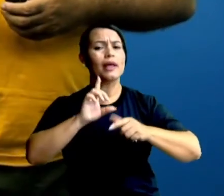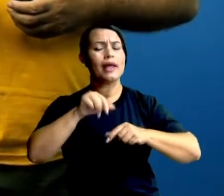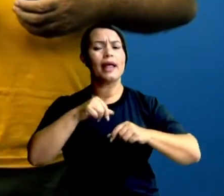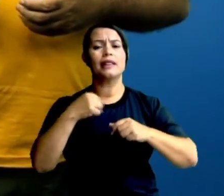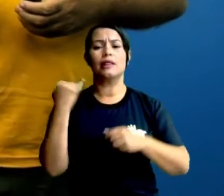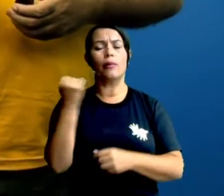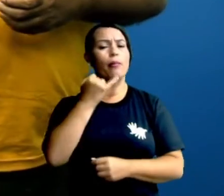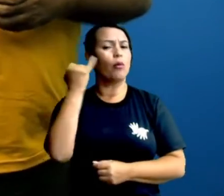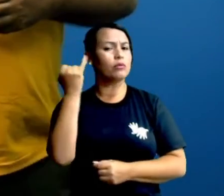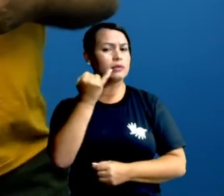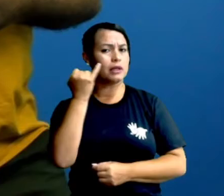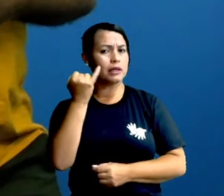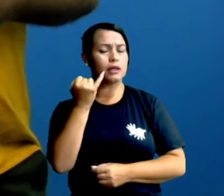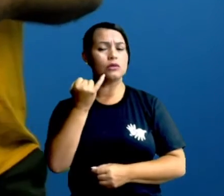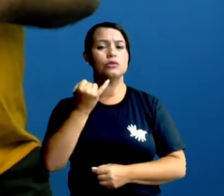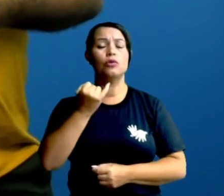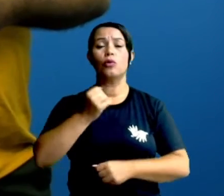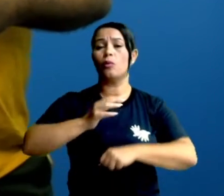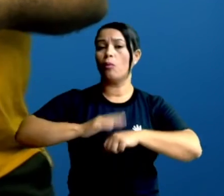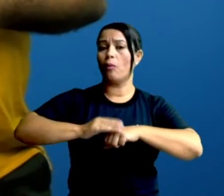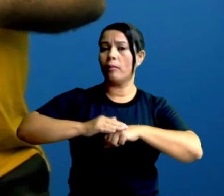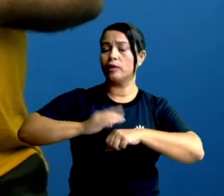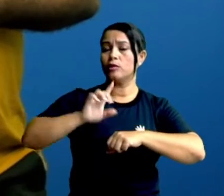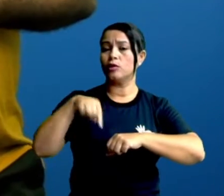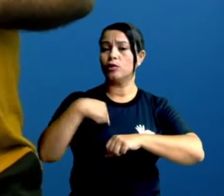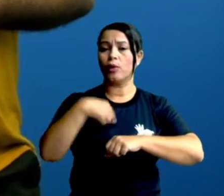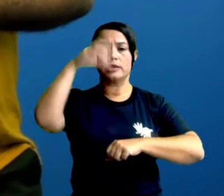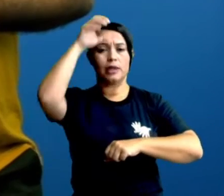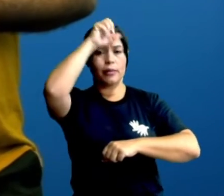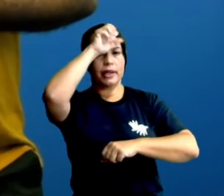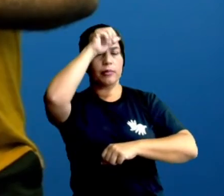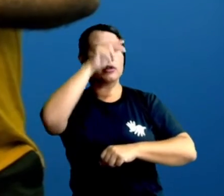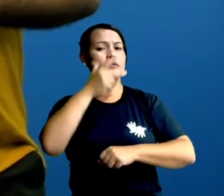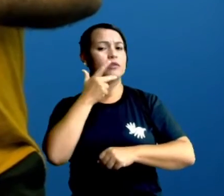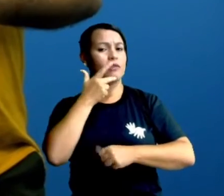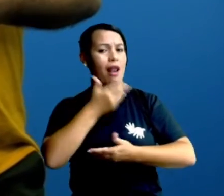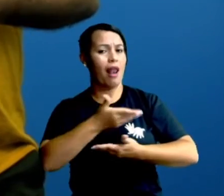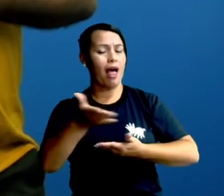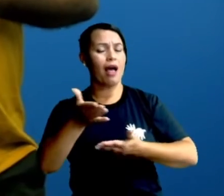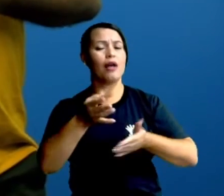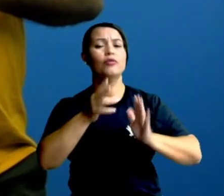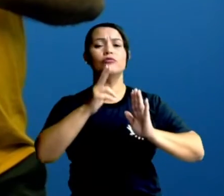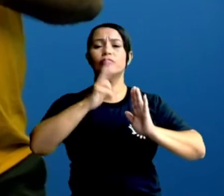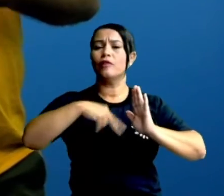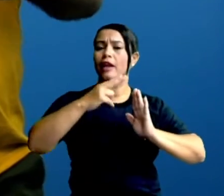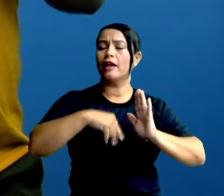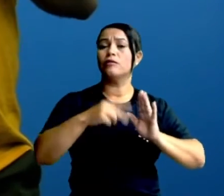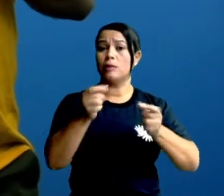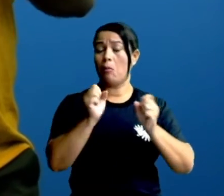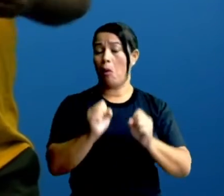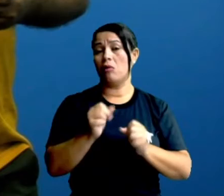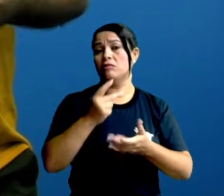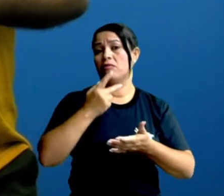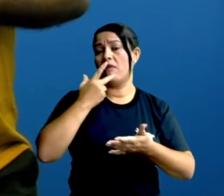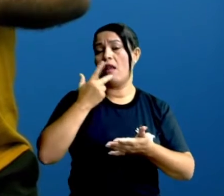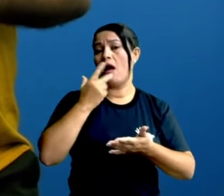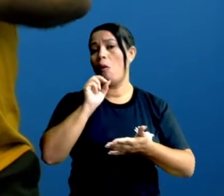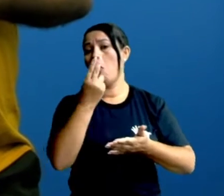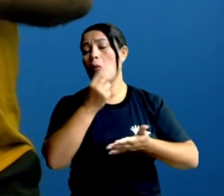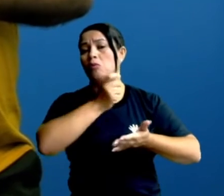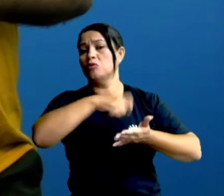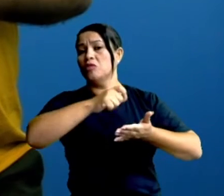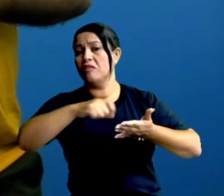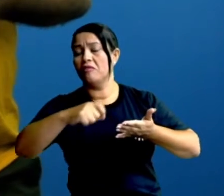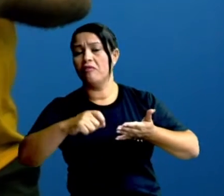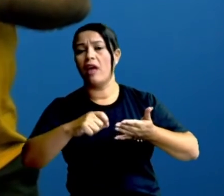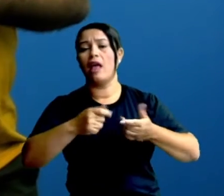importante na hora de a gente compreender aquilo que está sendo dito. Você pode falar ou escrever um texto do